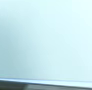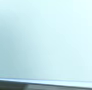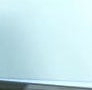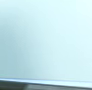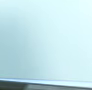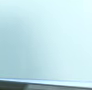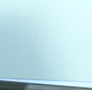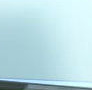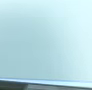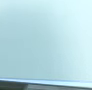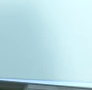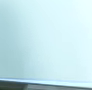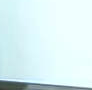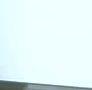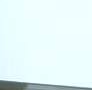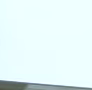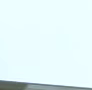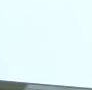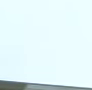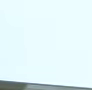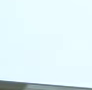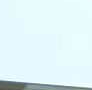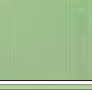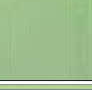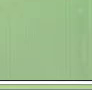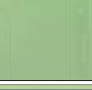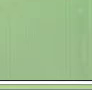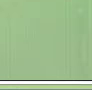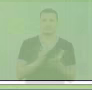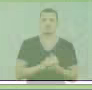quais são os objetivos para a aula de hoje, então.